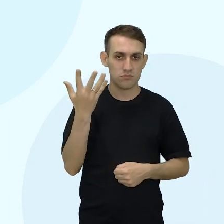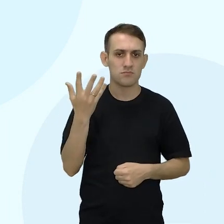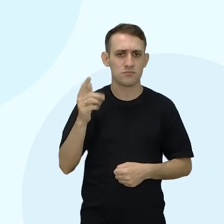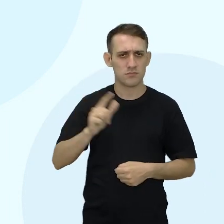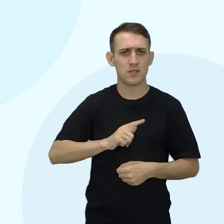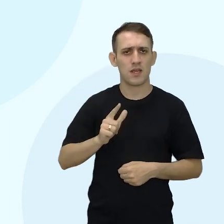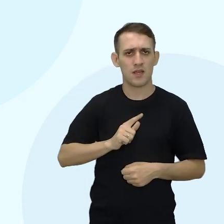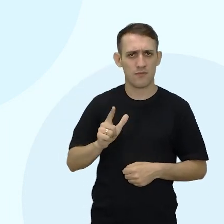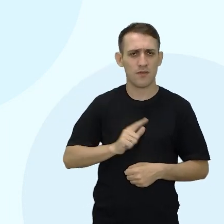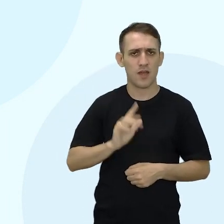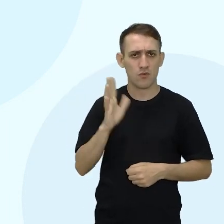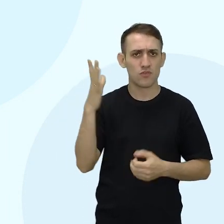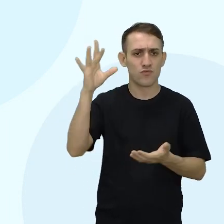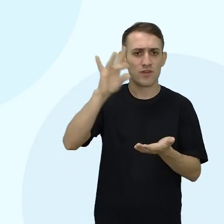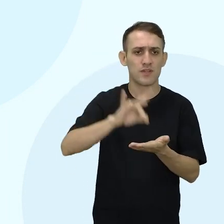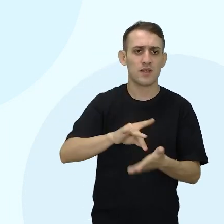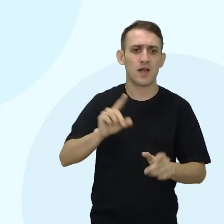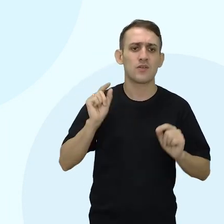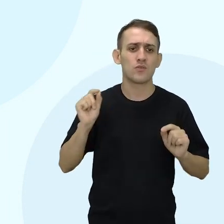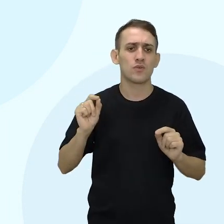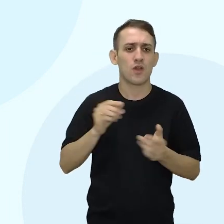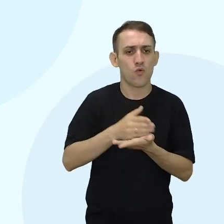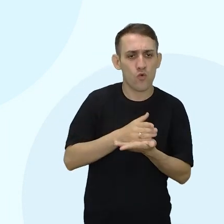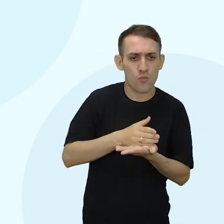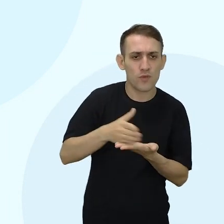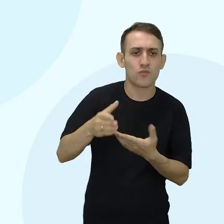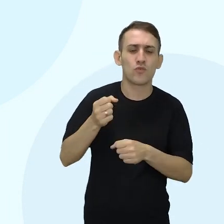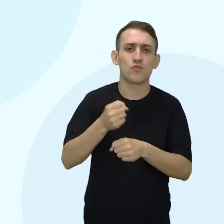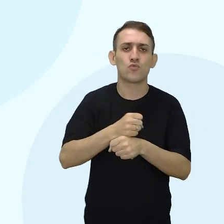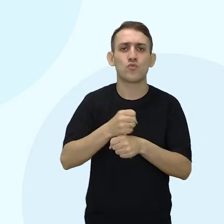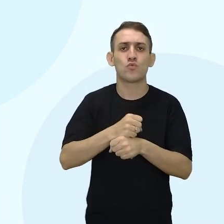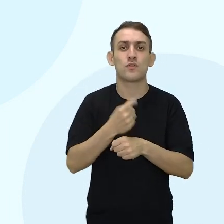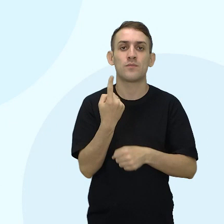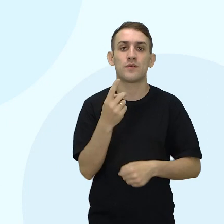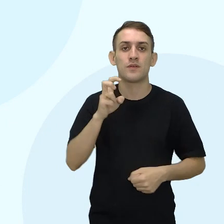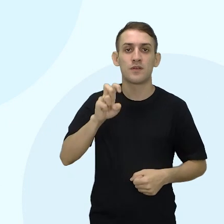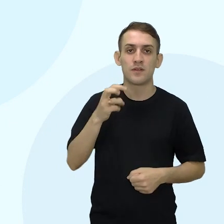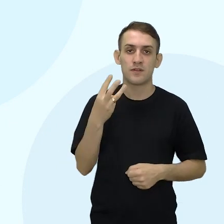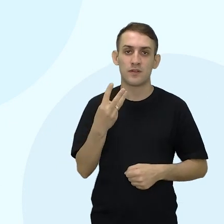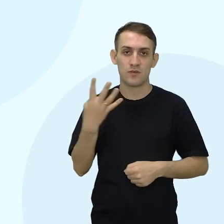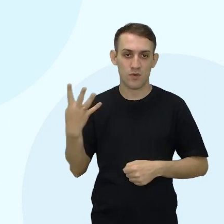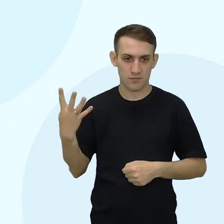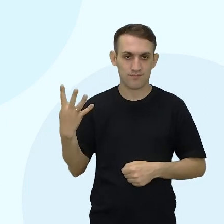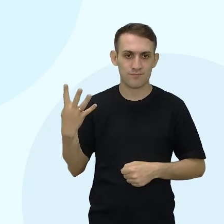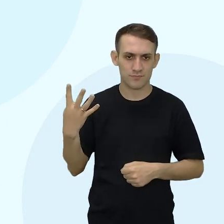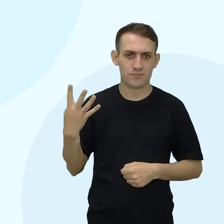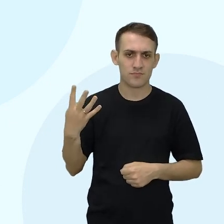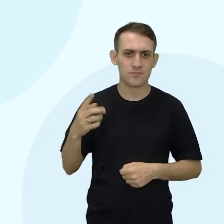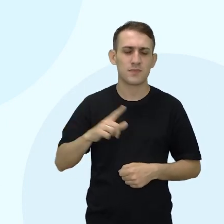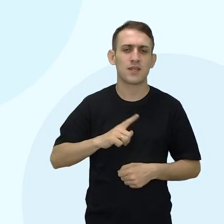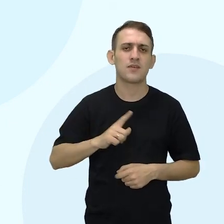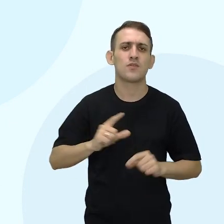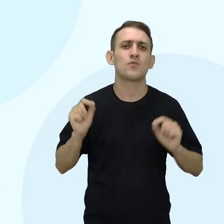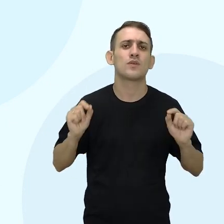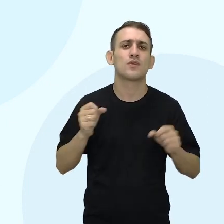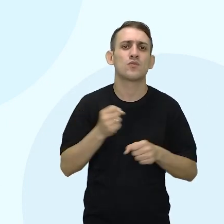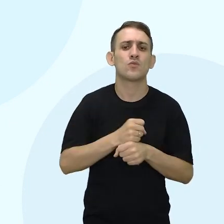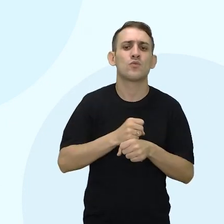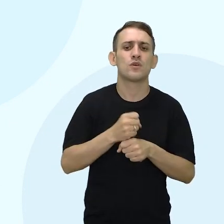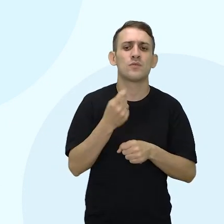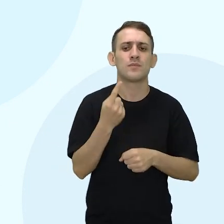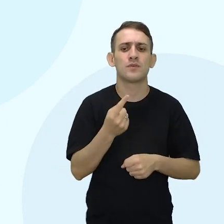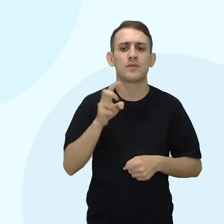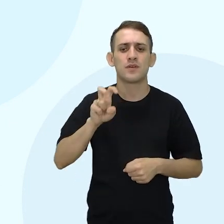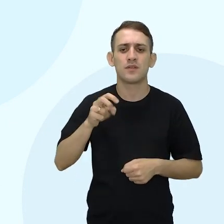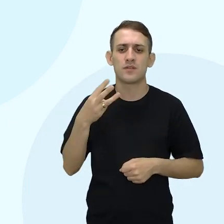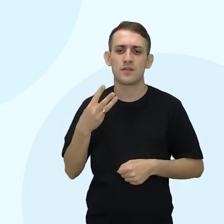1532, embora sua implementação só tenha começado em 1534. Então, galera, em